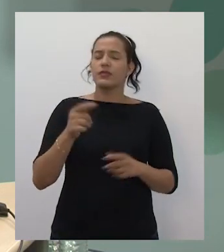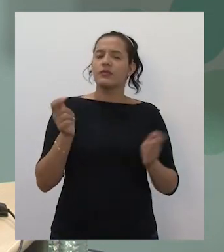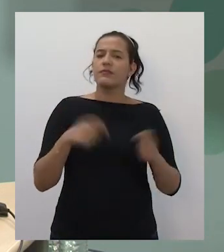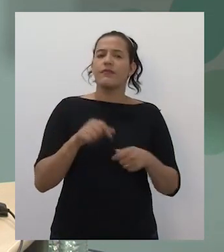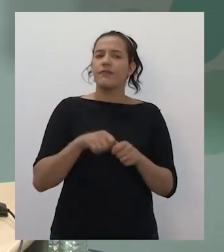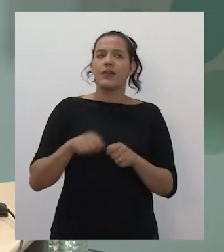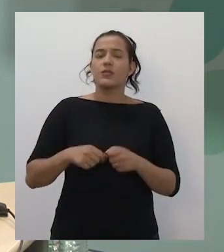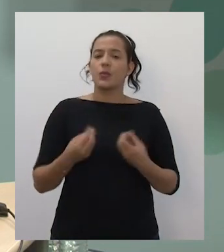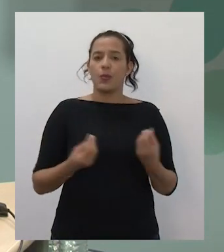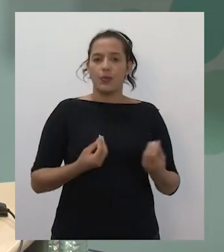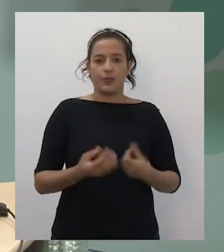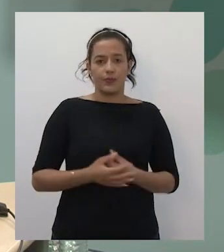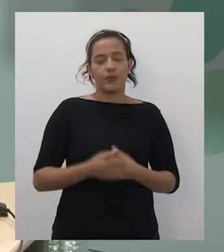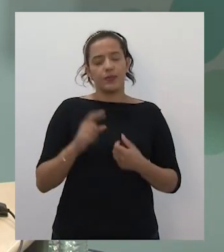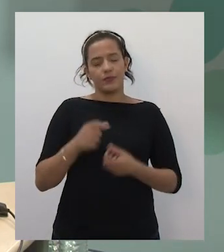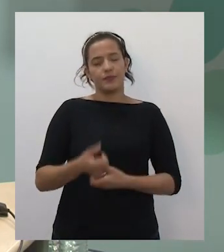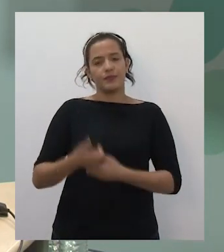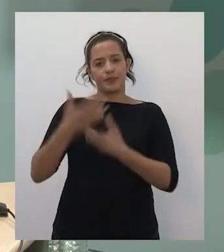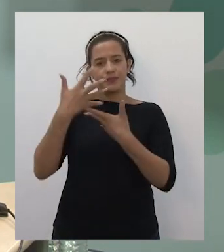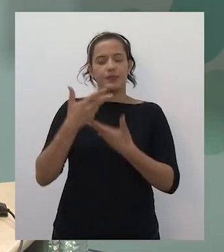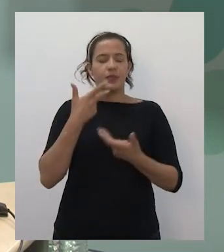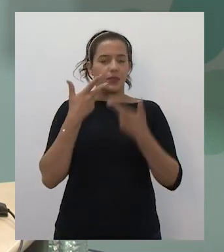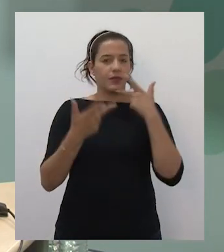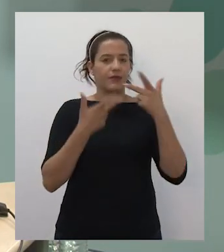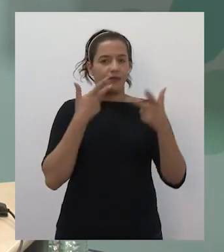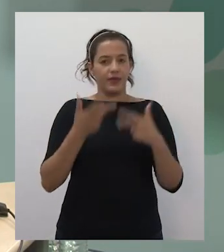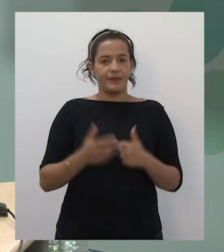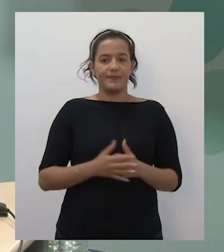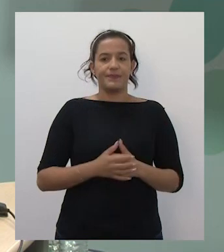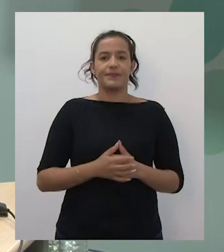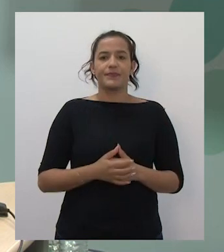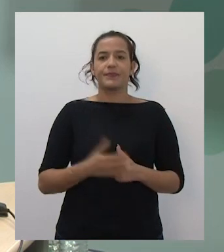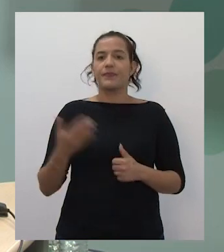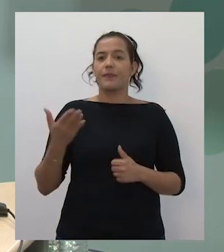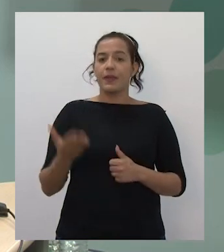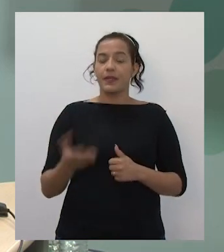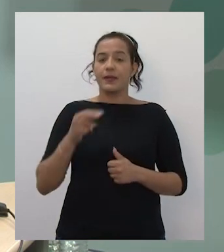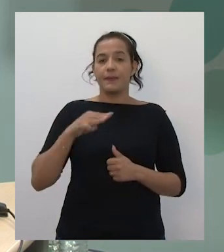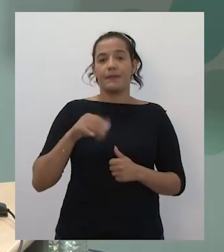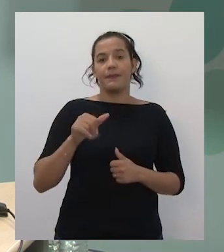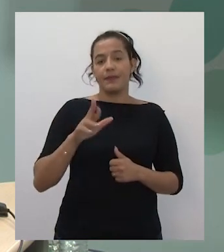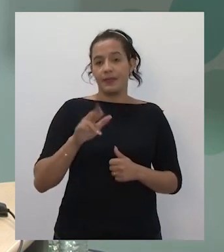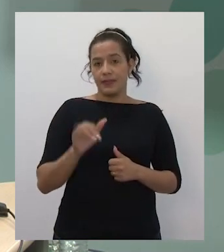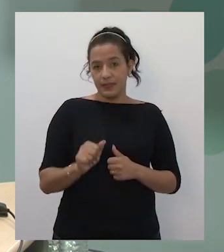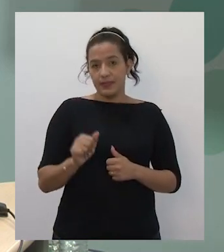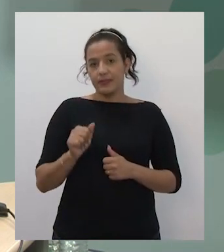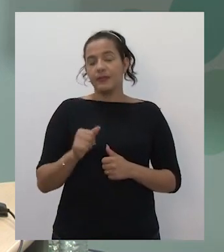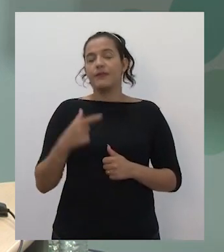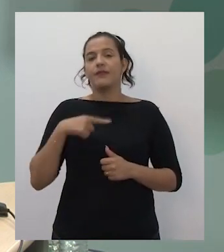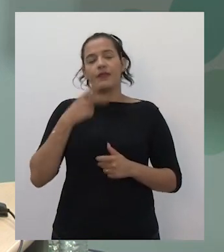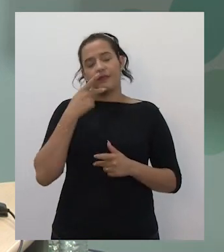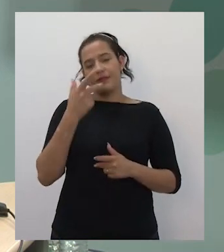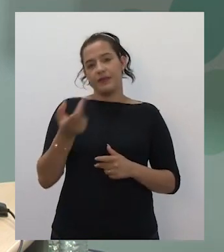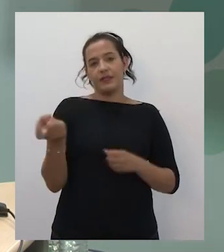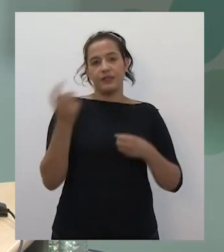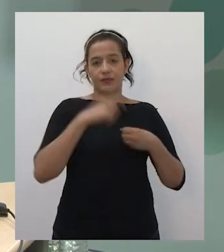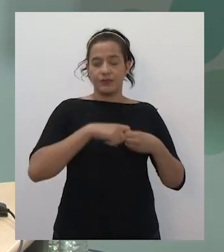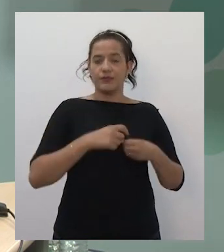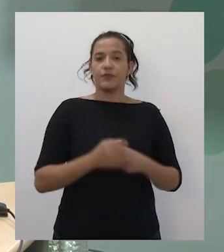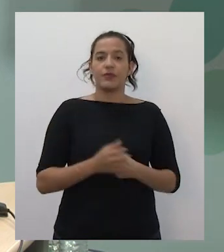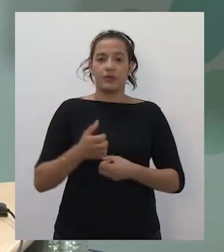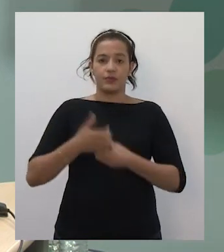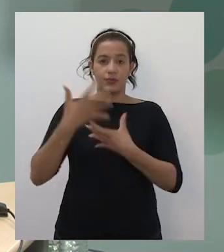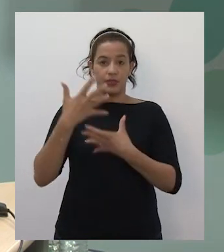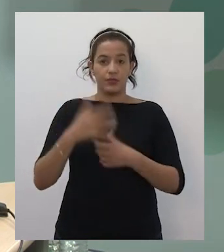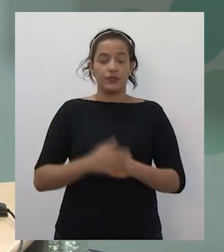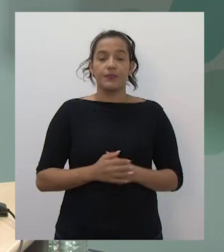para que vocês coloquem as suas contribuições aí no chat também, tá? Para que a Maria Fernanda possa trazer para nós aí no nosso retorno. Enquanto isso,